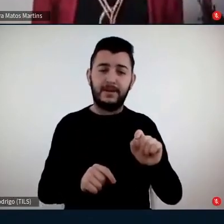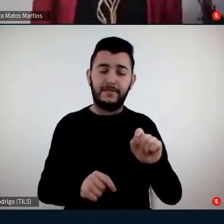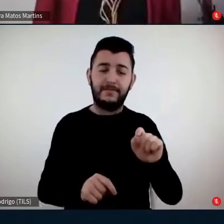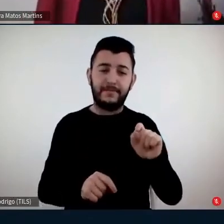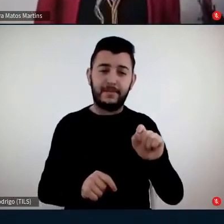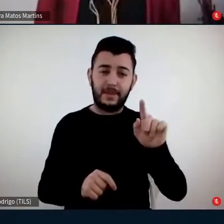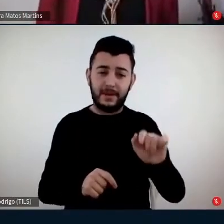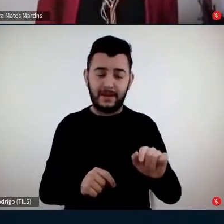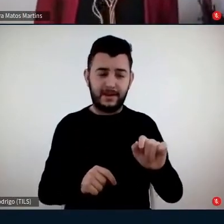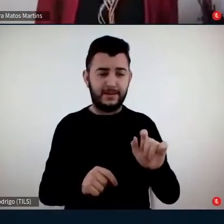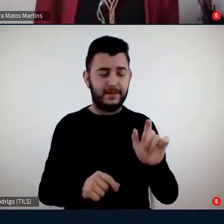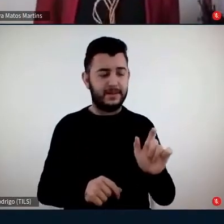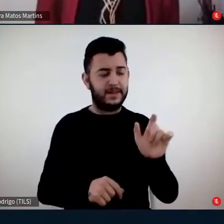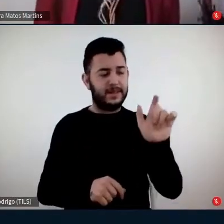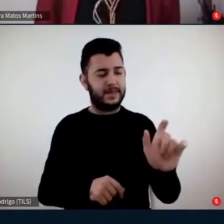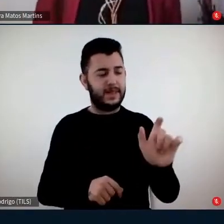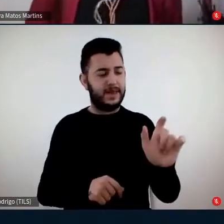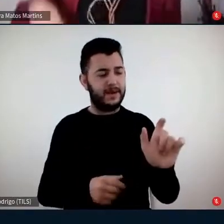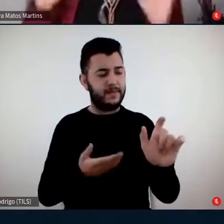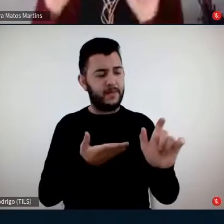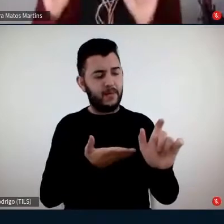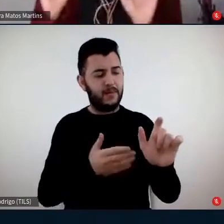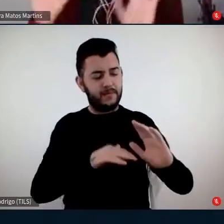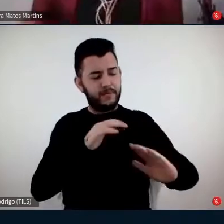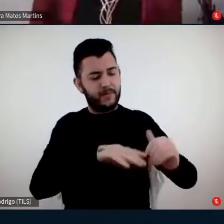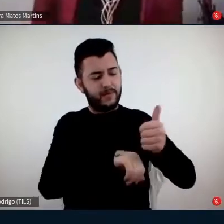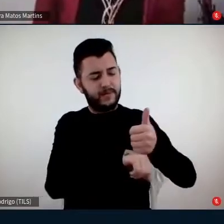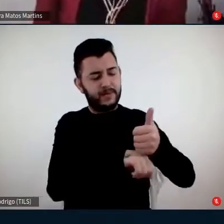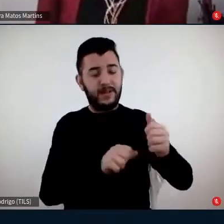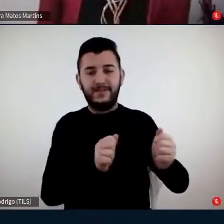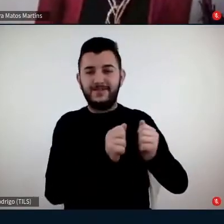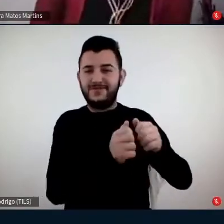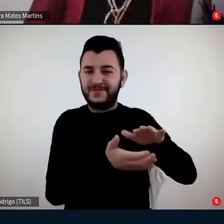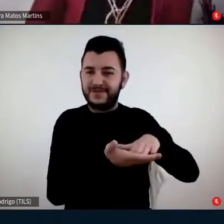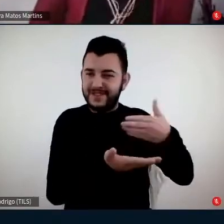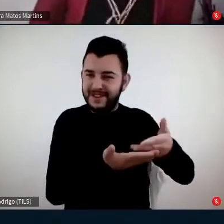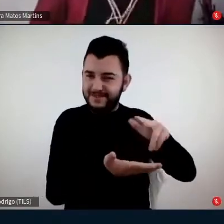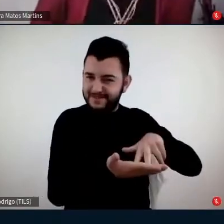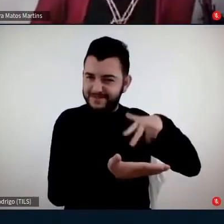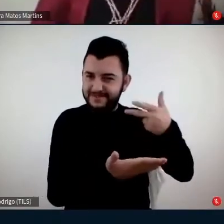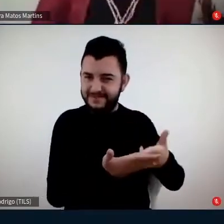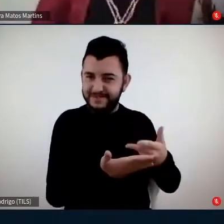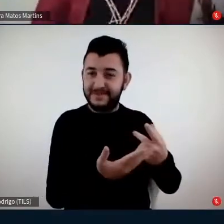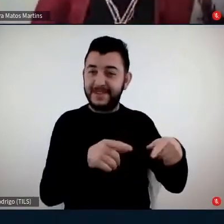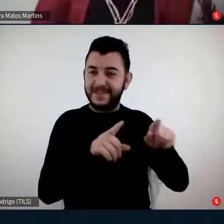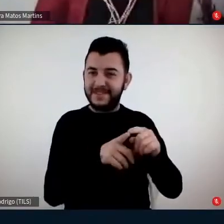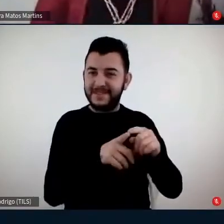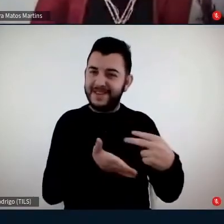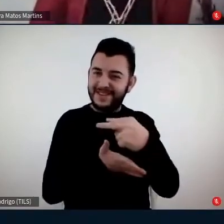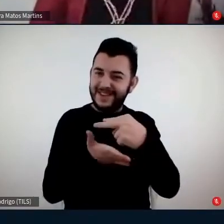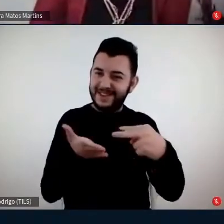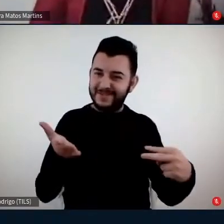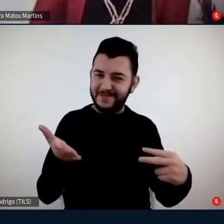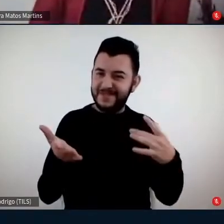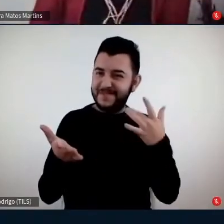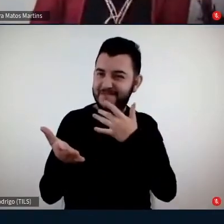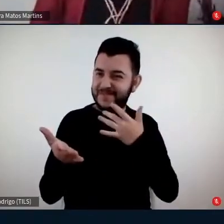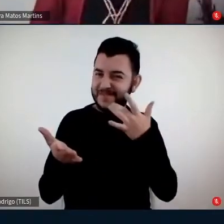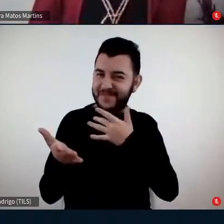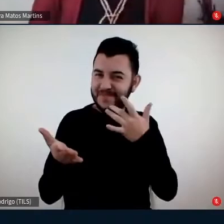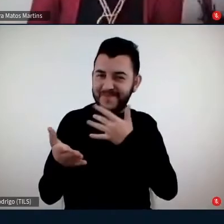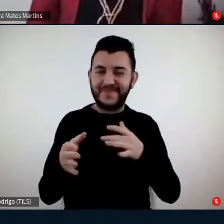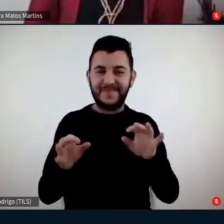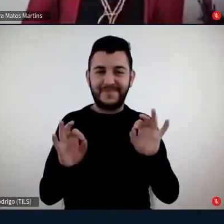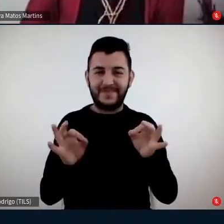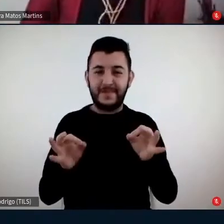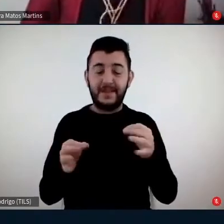do termo profissional junto com tradutor e intérprete, que torna a leitura até mais agradável. Assim, né? Porque eu acho